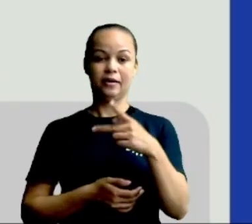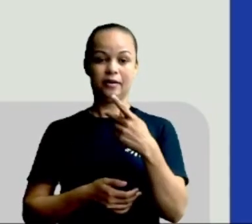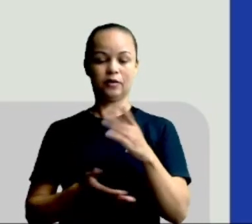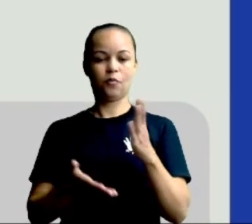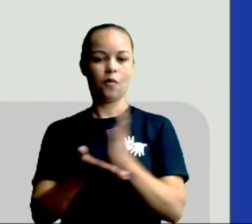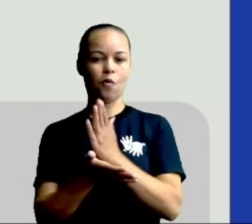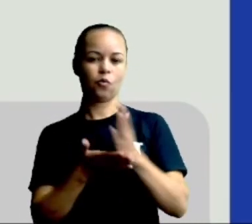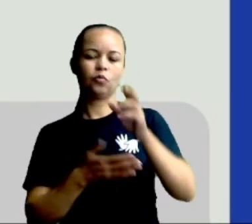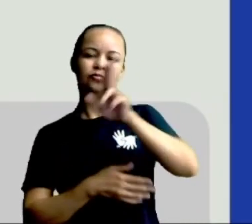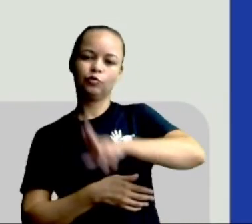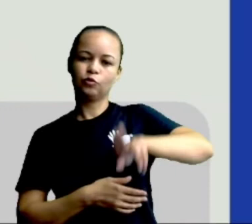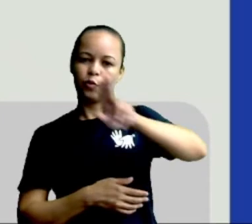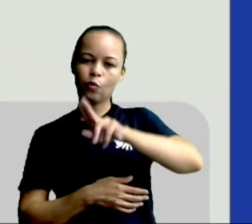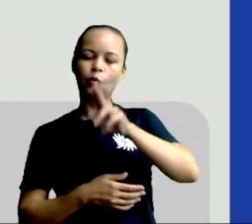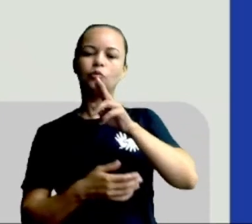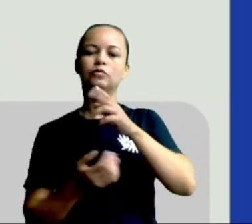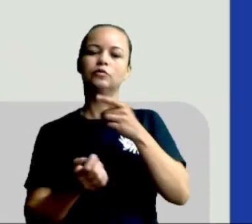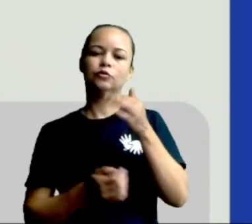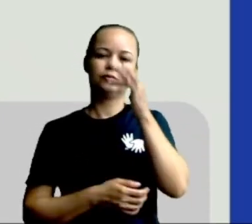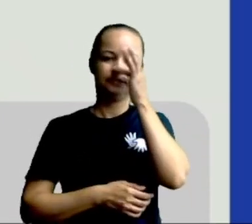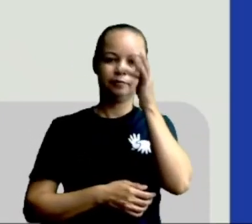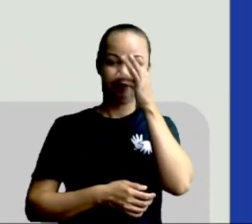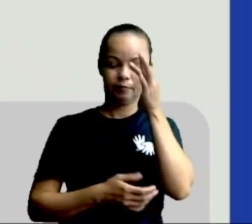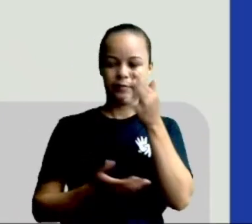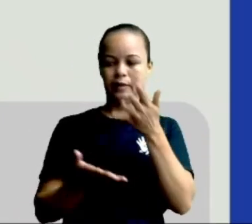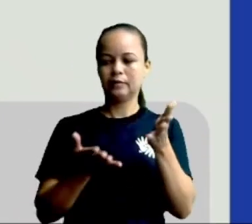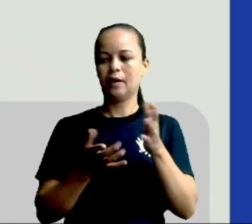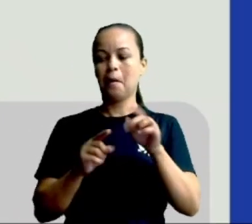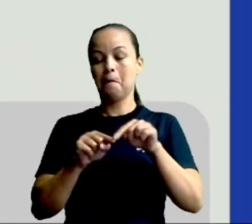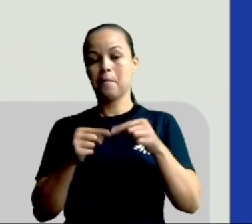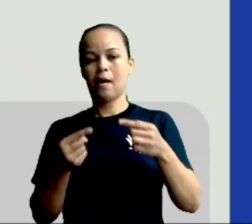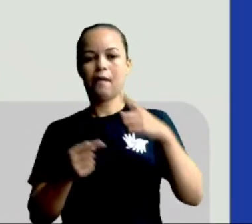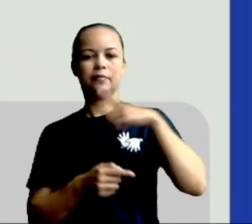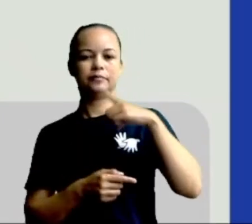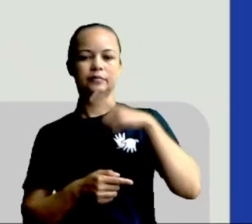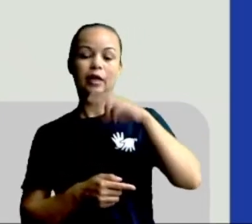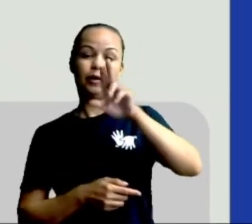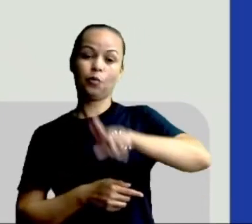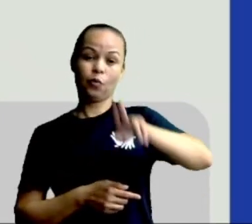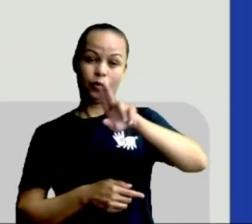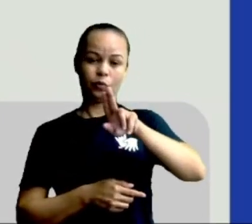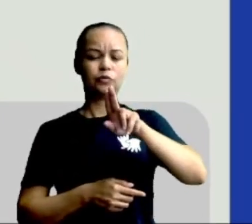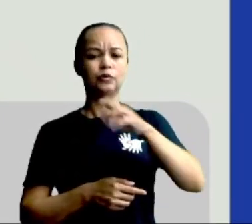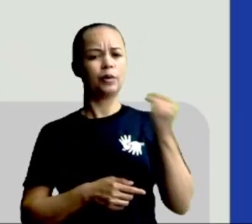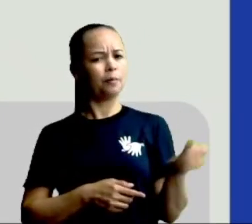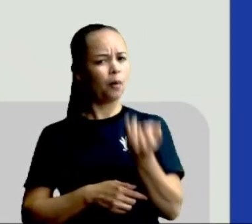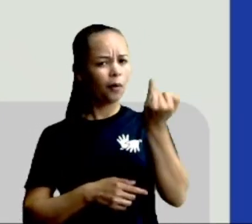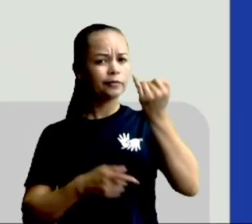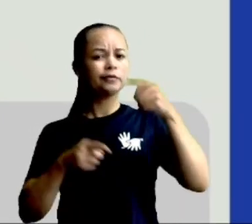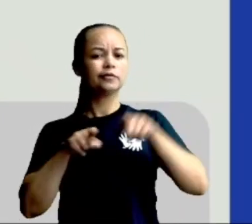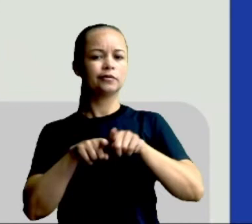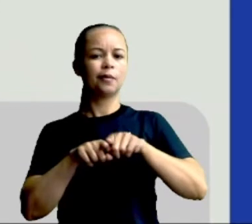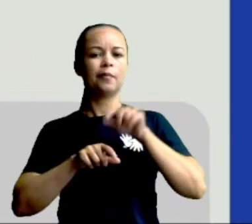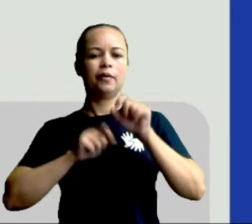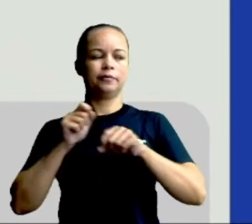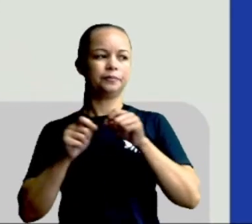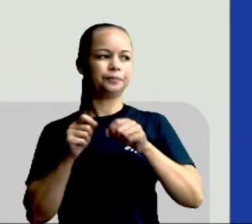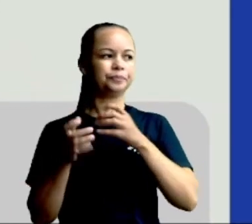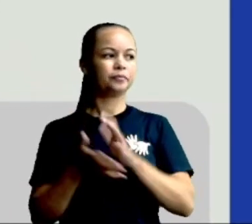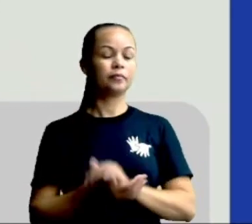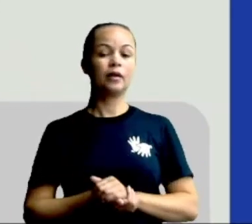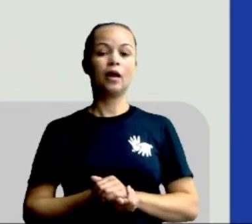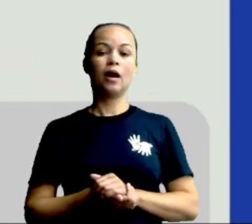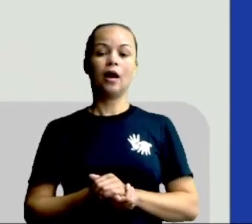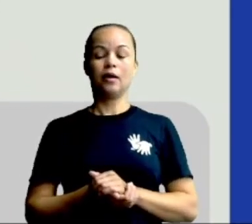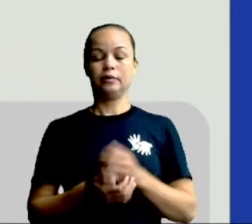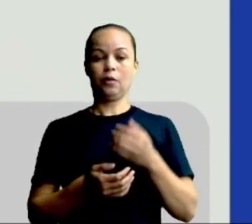alguns dos usos das plantas. Mas tem um uso aqui muito importante. A planta é utilizada também,